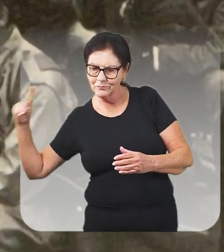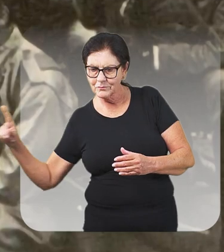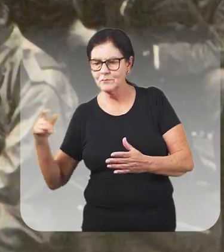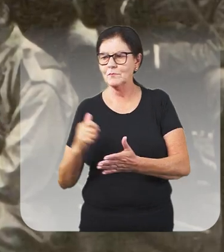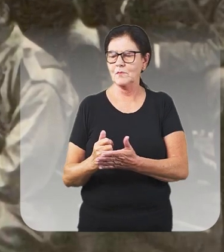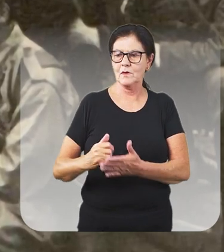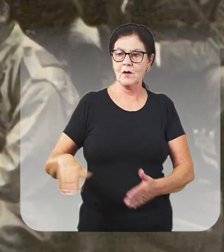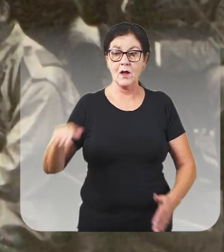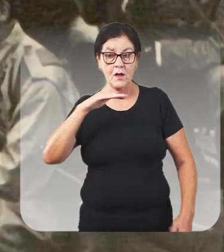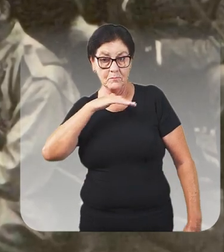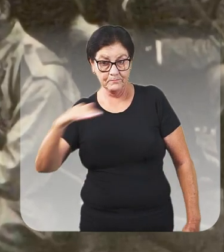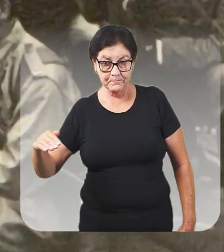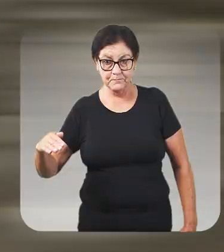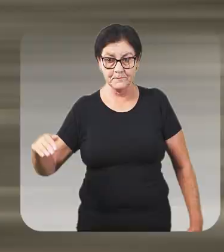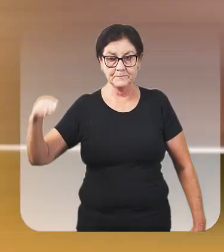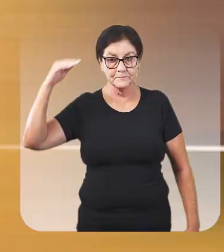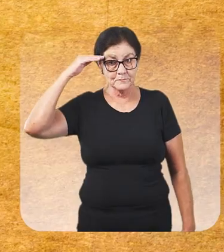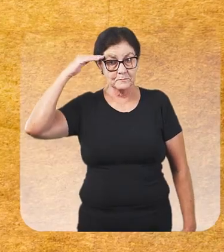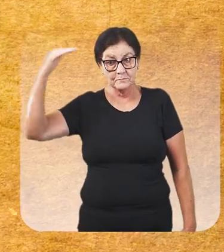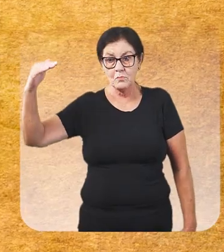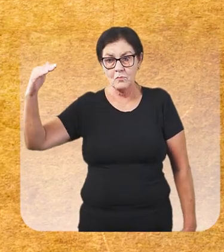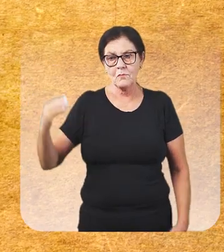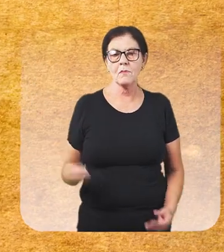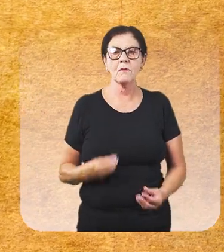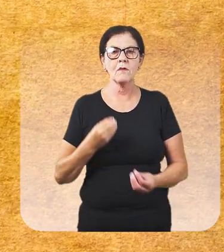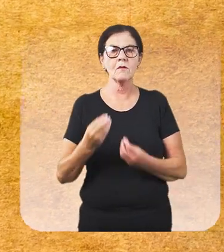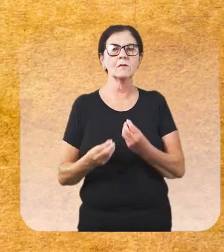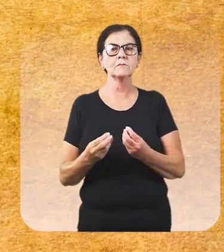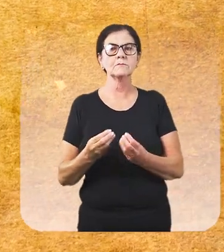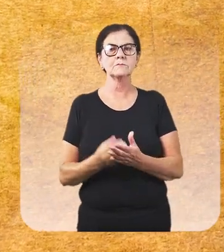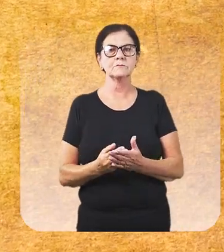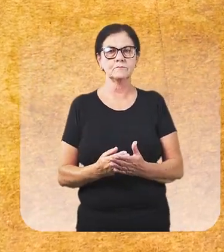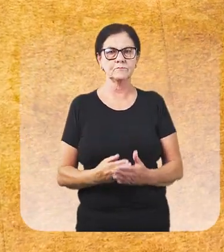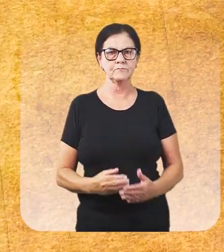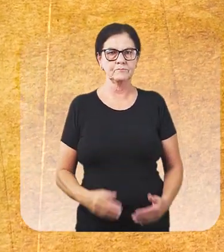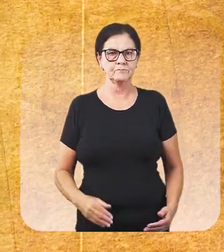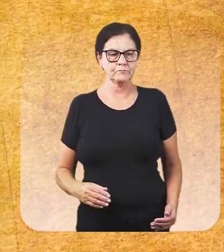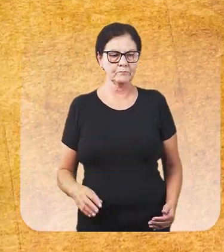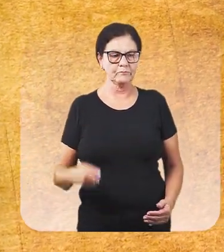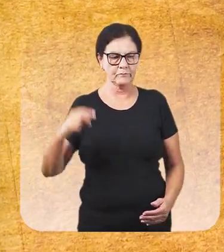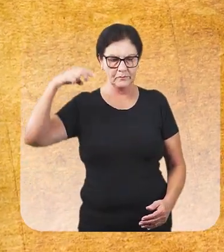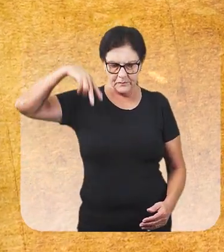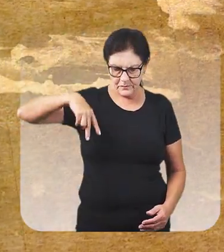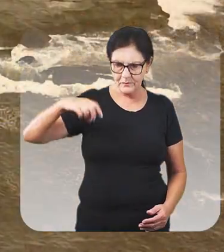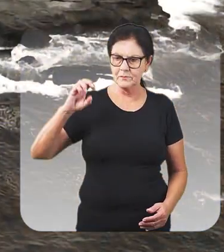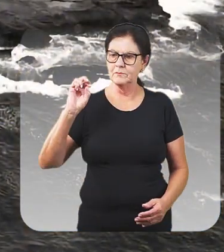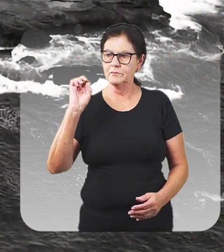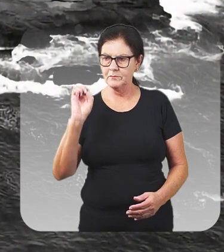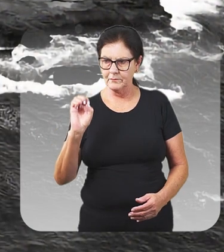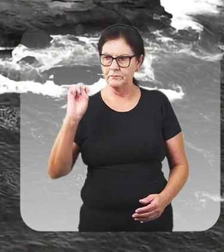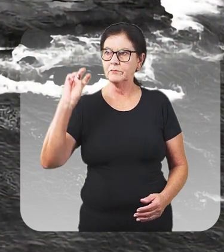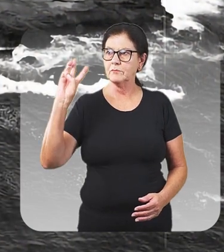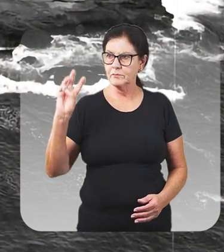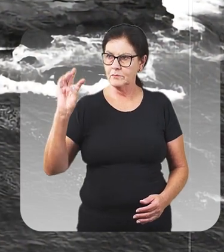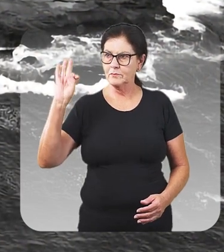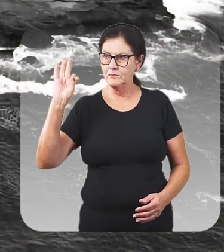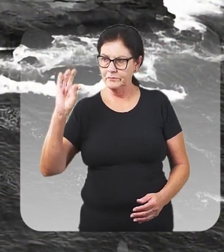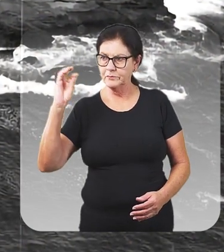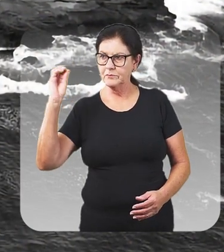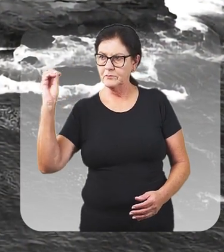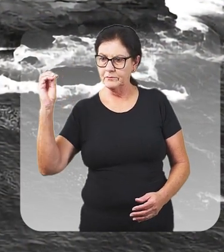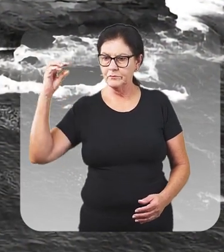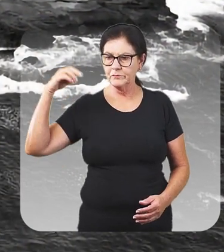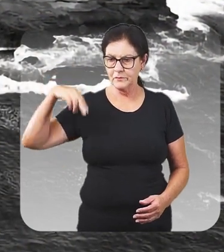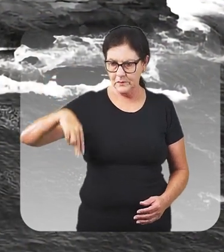em relação às Forças Armadas. Entre esses tenentes estava Newton Cizenando Prado, que desempenharia um